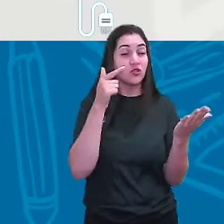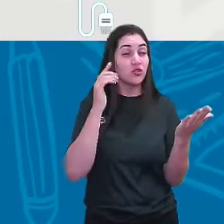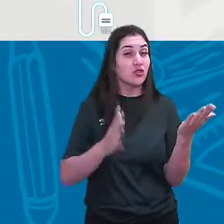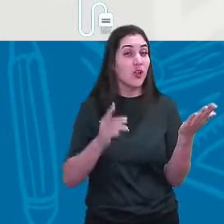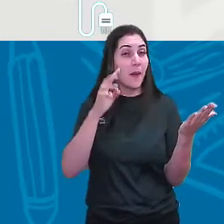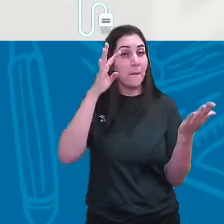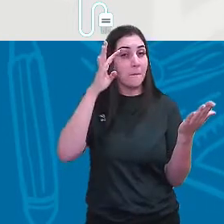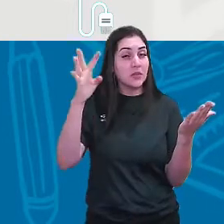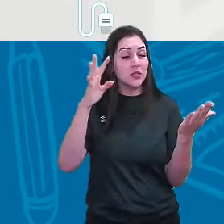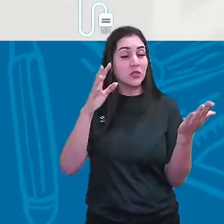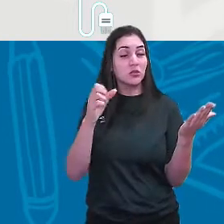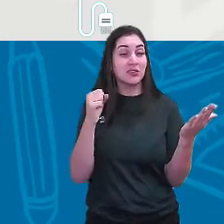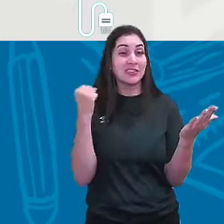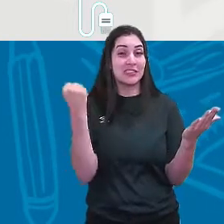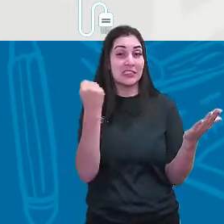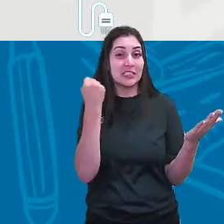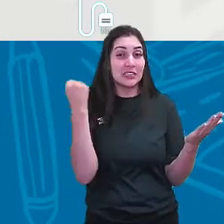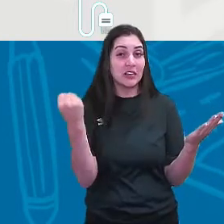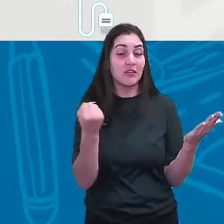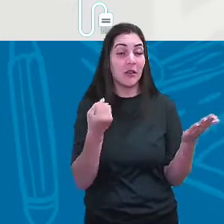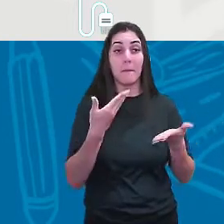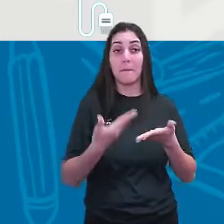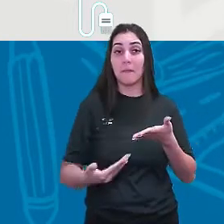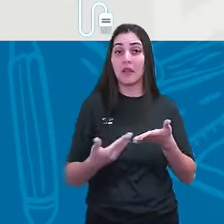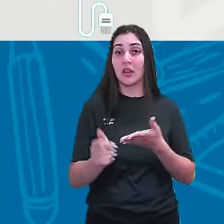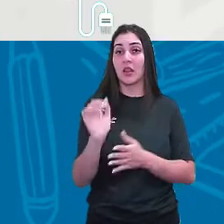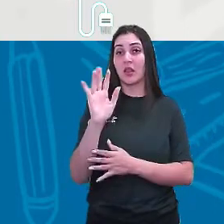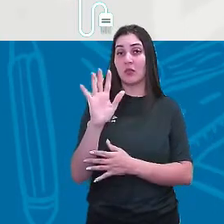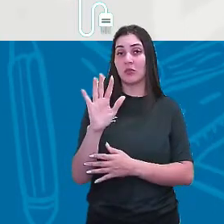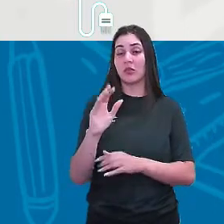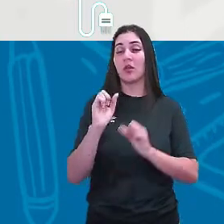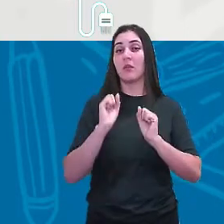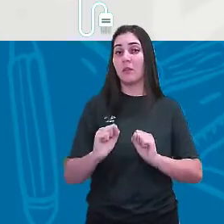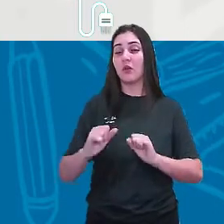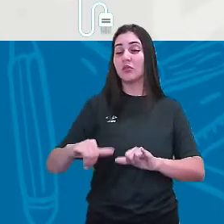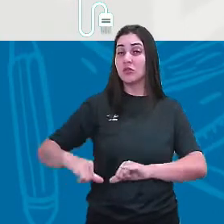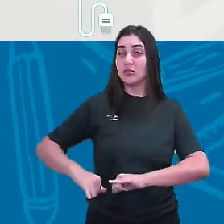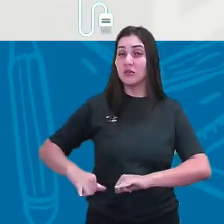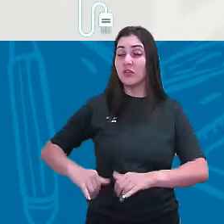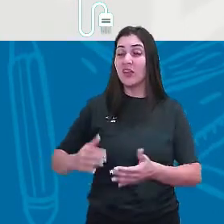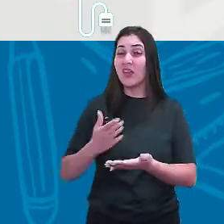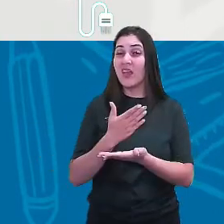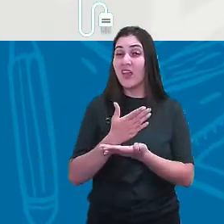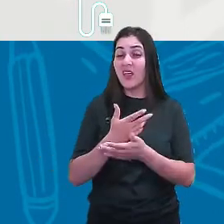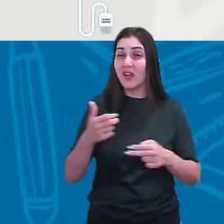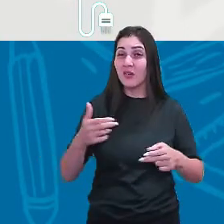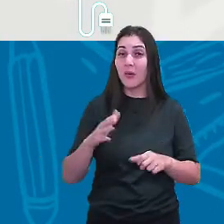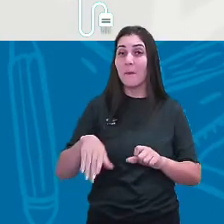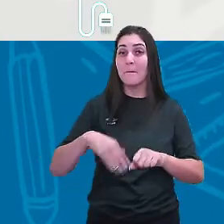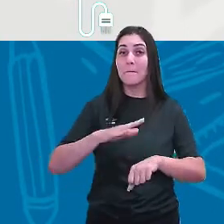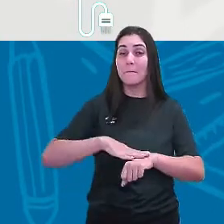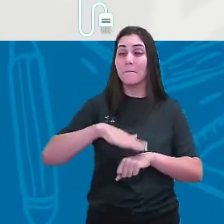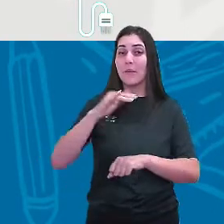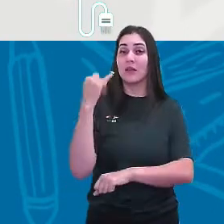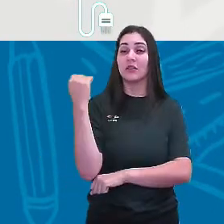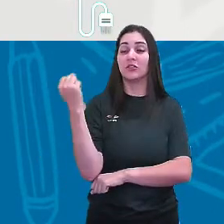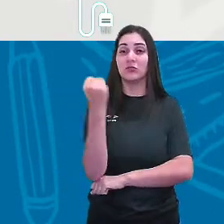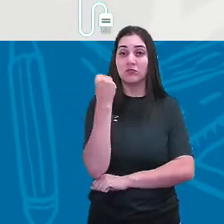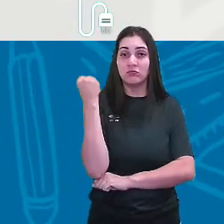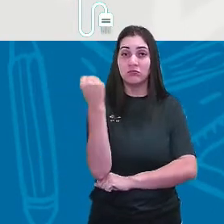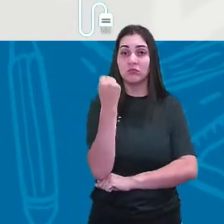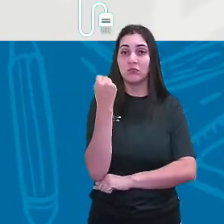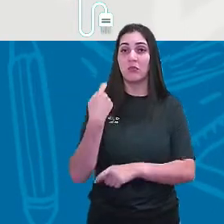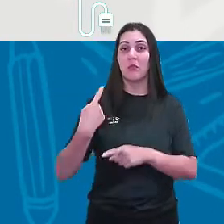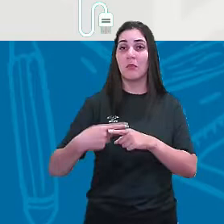ali a gravidade? Você pode perder a mãozinha e até pode sofrer até algo mais grave. Porque geralmente você está com o celular também próximo ao